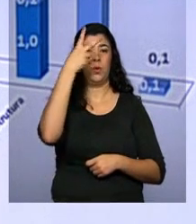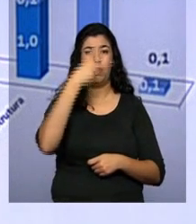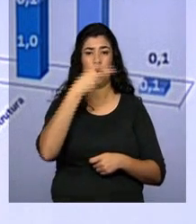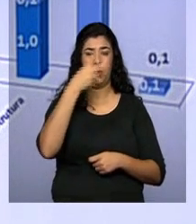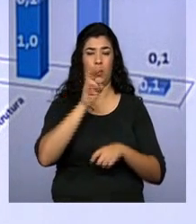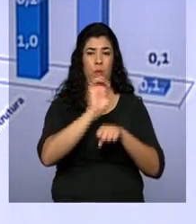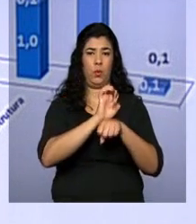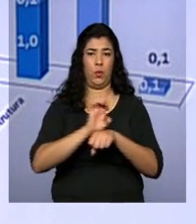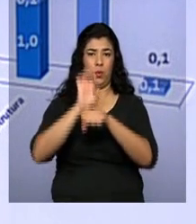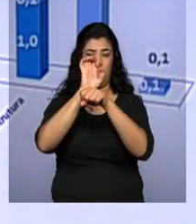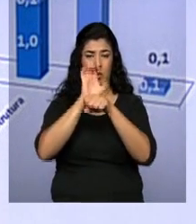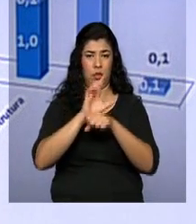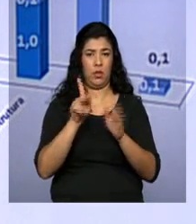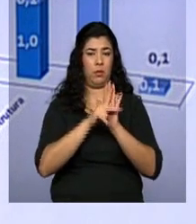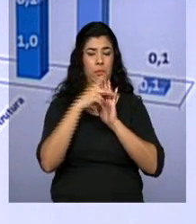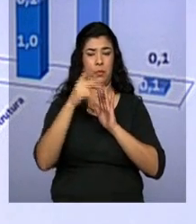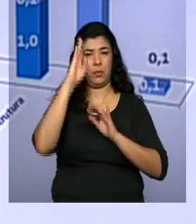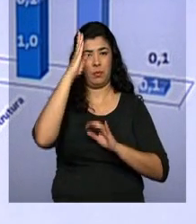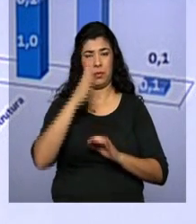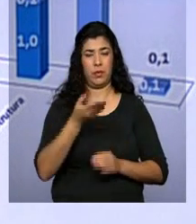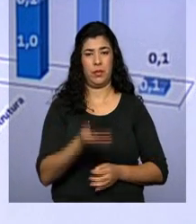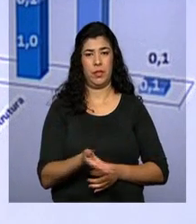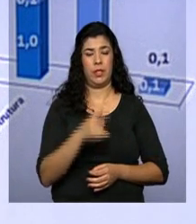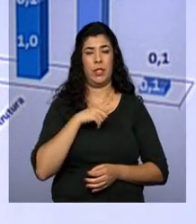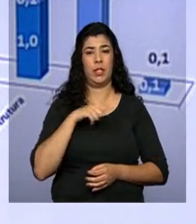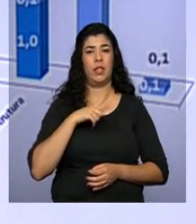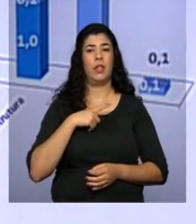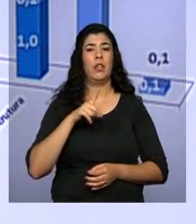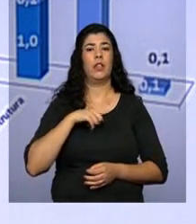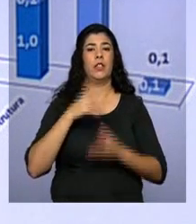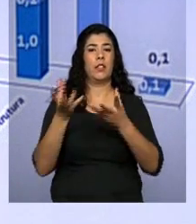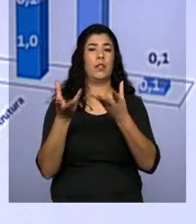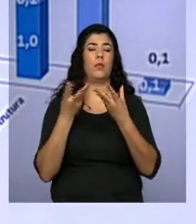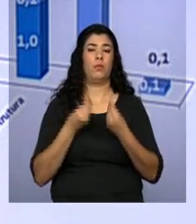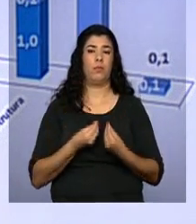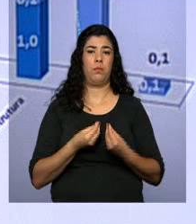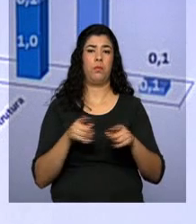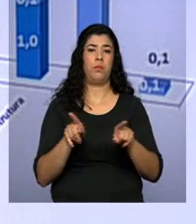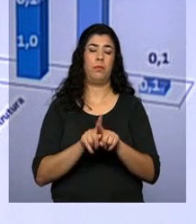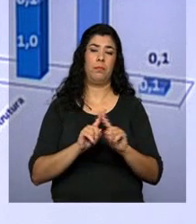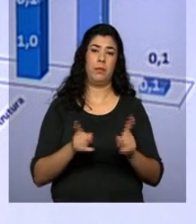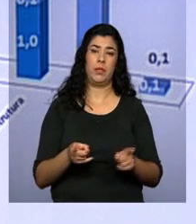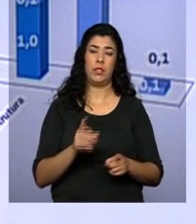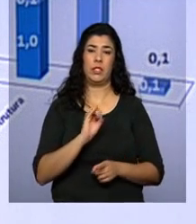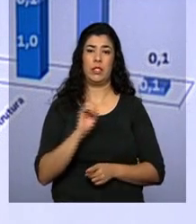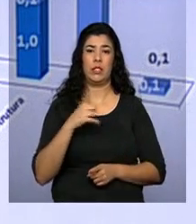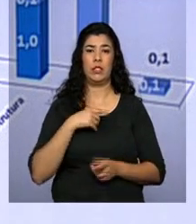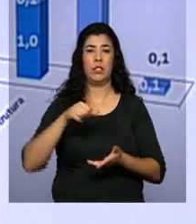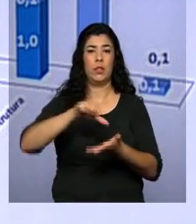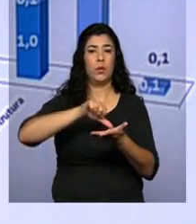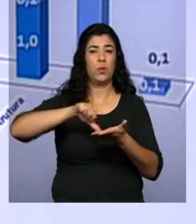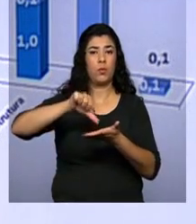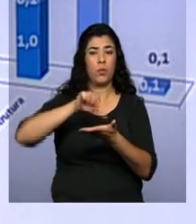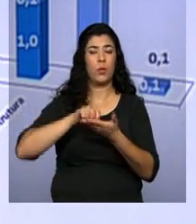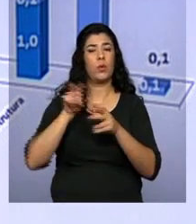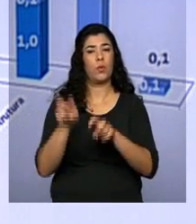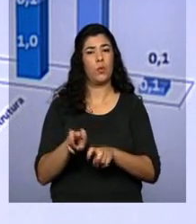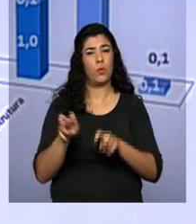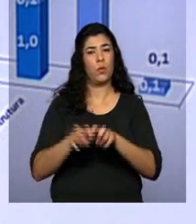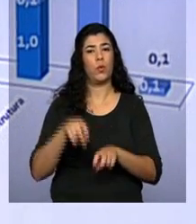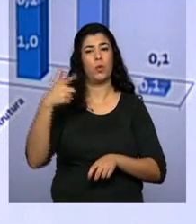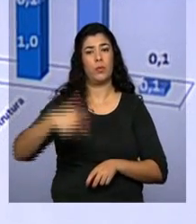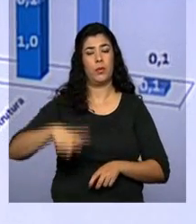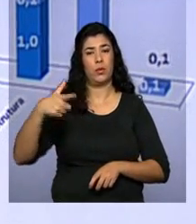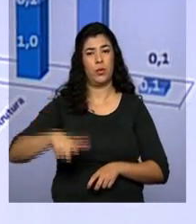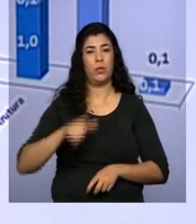eh brasileiros eh e que estão contemplados ali mas setor Rural mais uma vez se